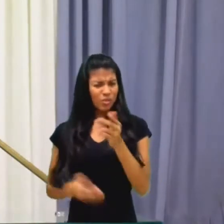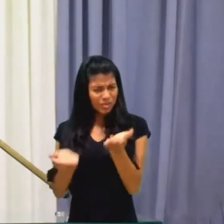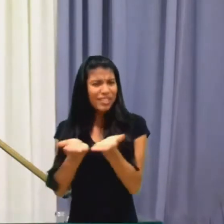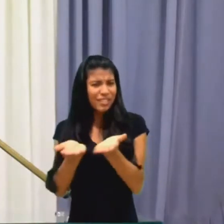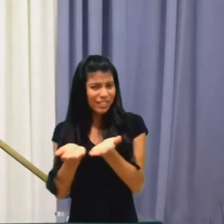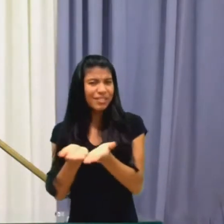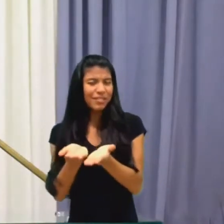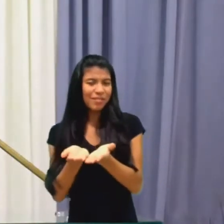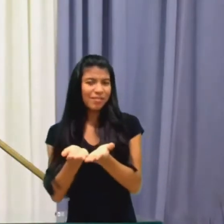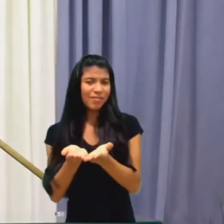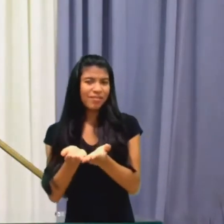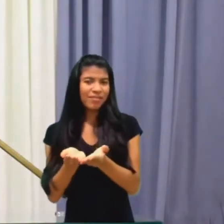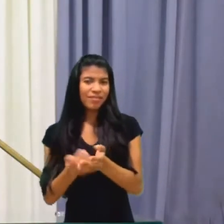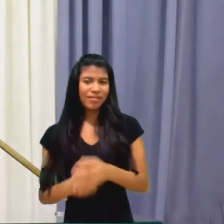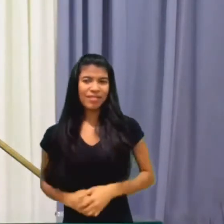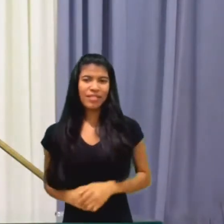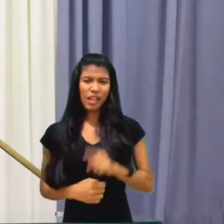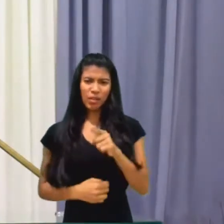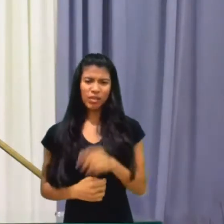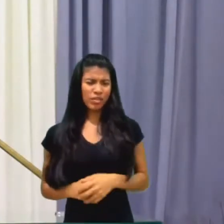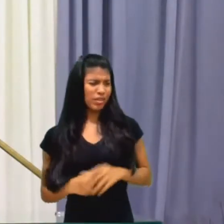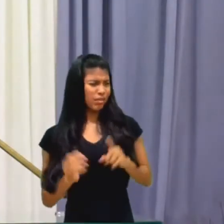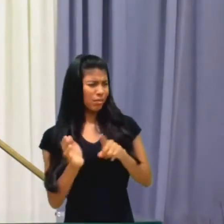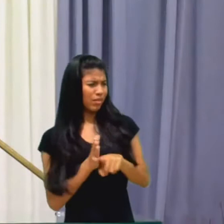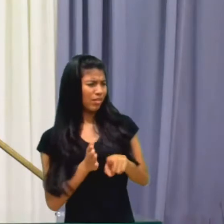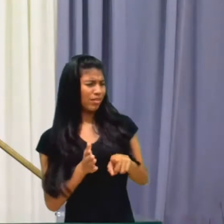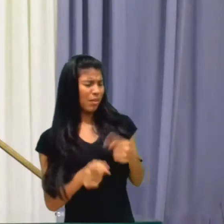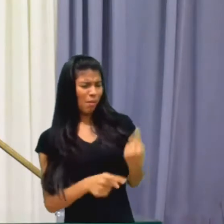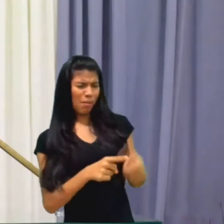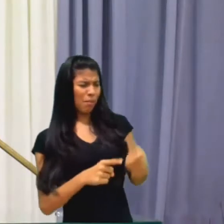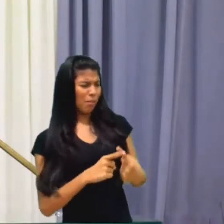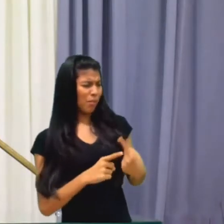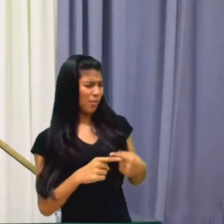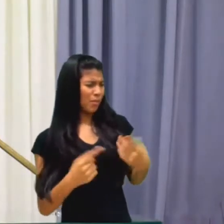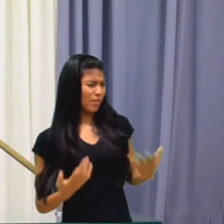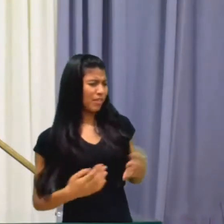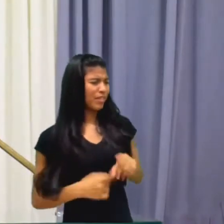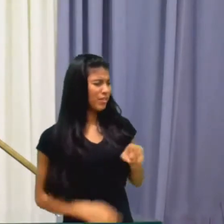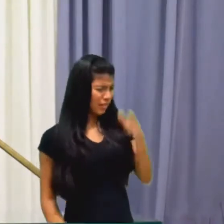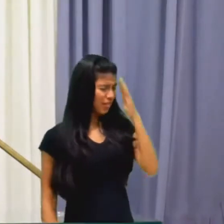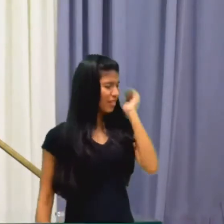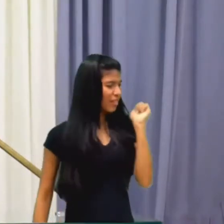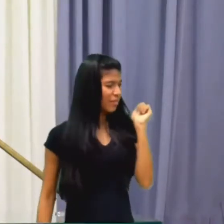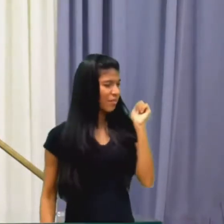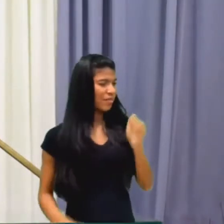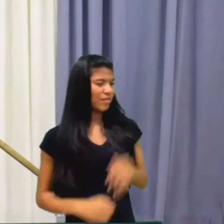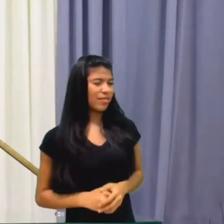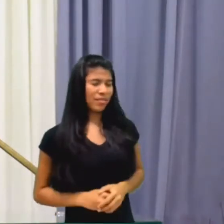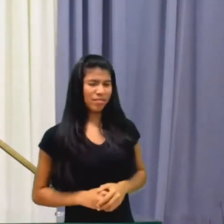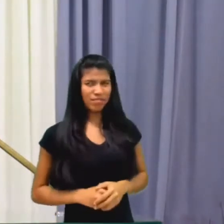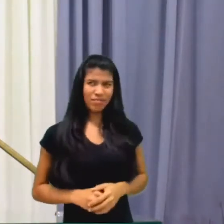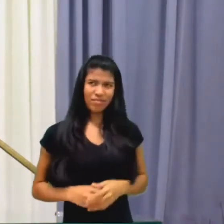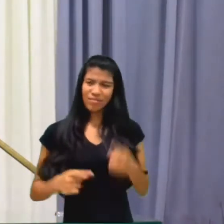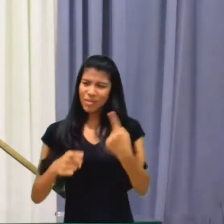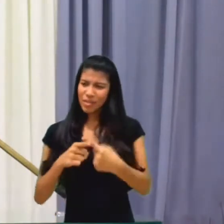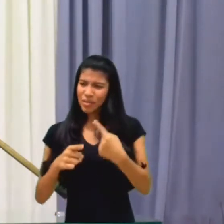é? E aí você fica se perguntando: mas por que me identificou como crente? Por que essa pessoa percebeu que eu sou